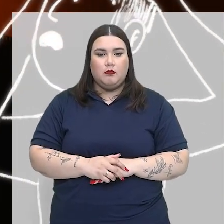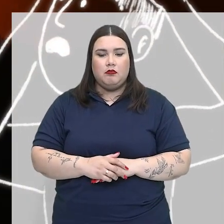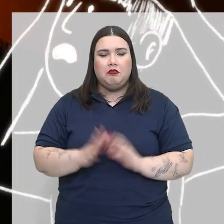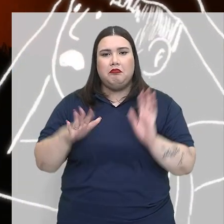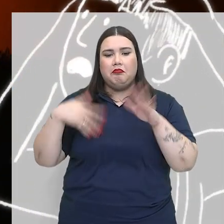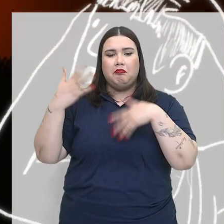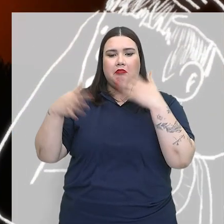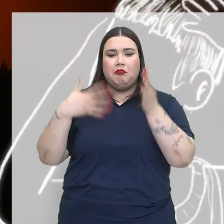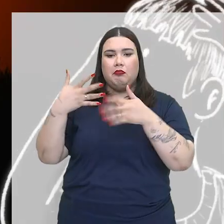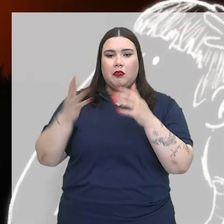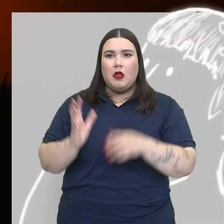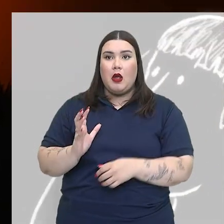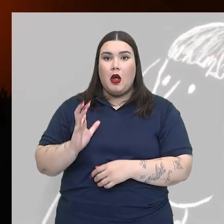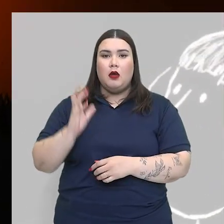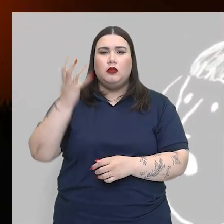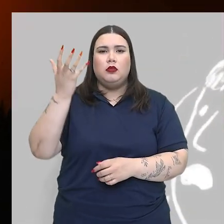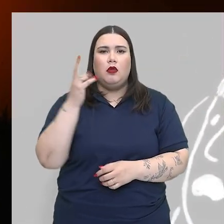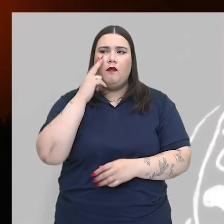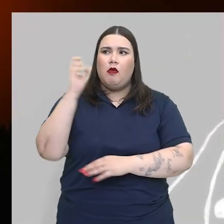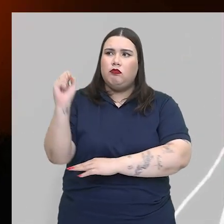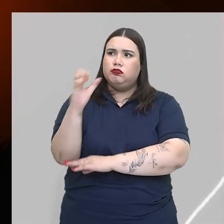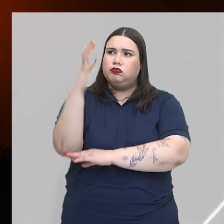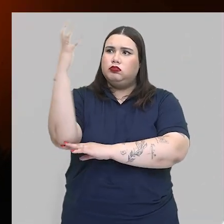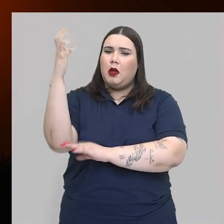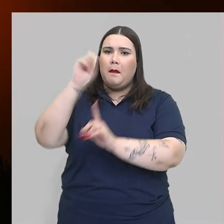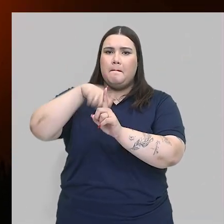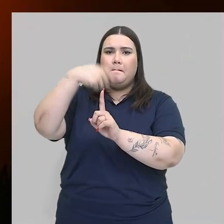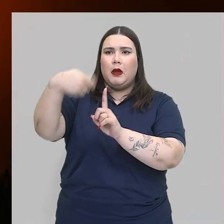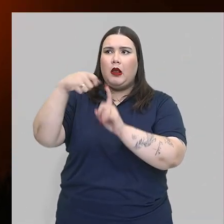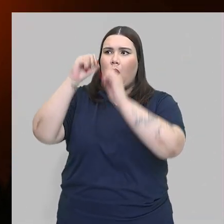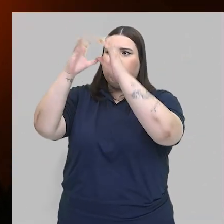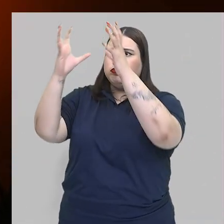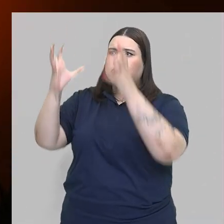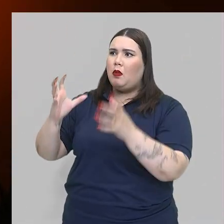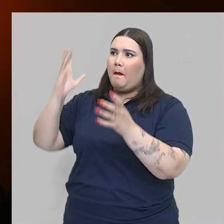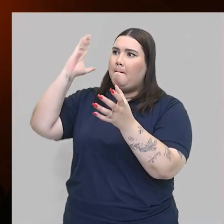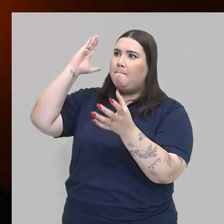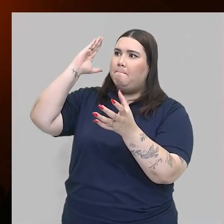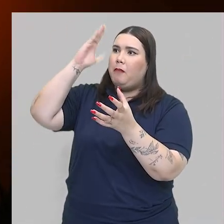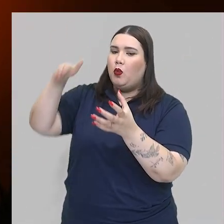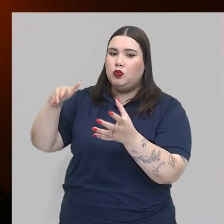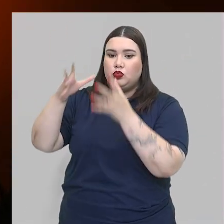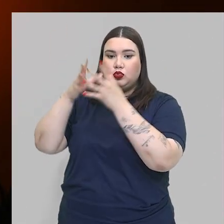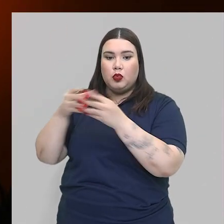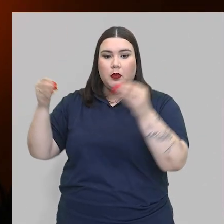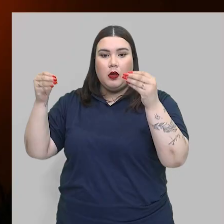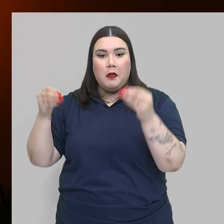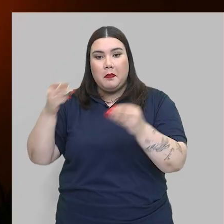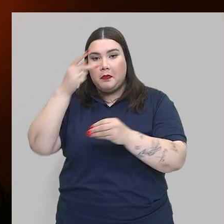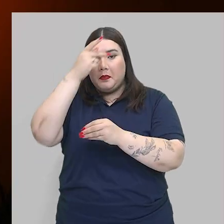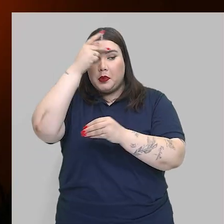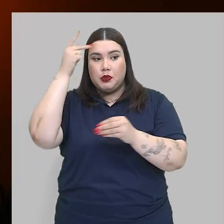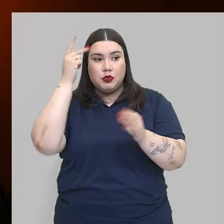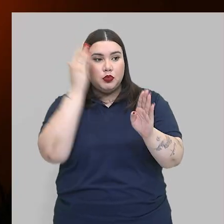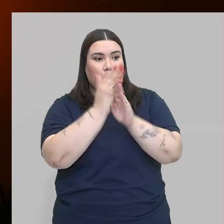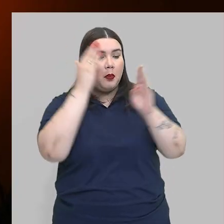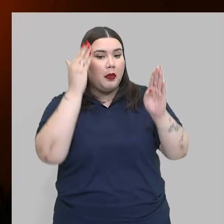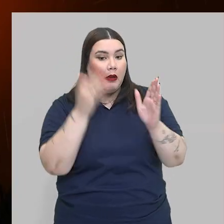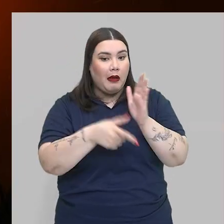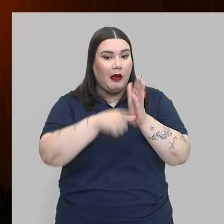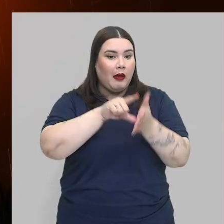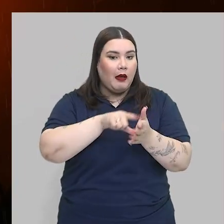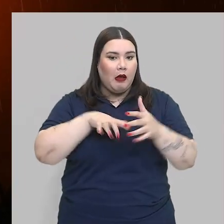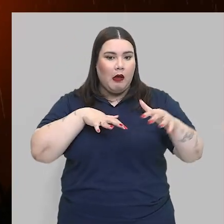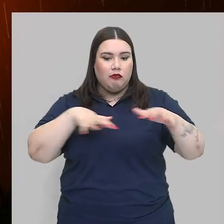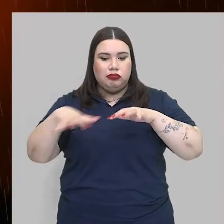Um dia, o impensável aconteceu. Um cacho foi decepado, e antes que o culpado fosse descoberto, a